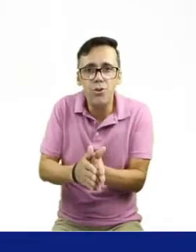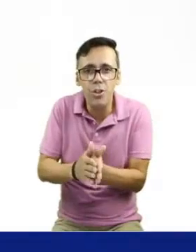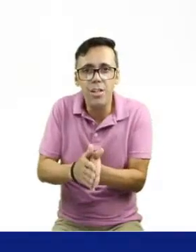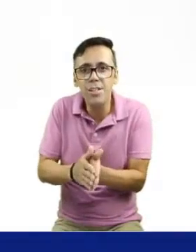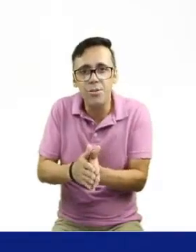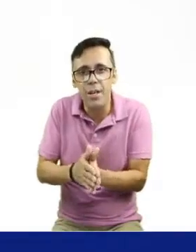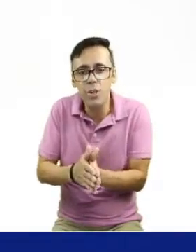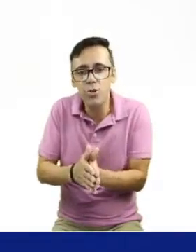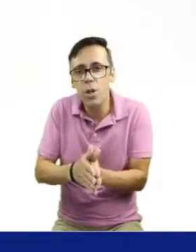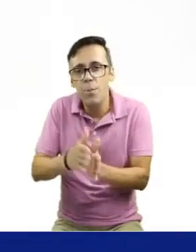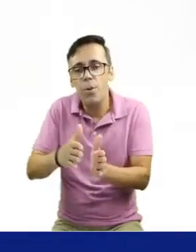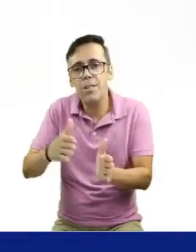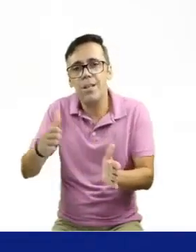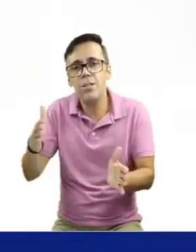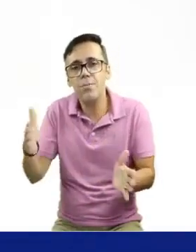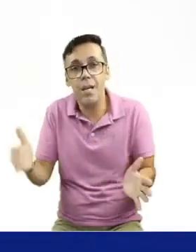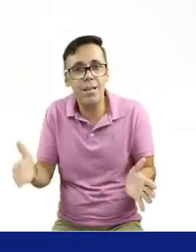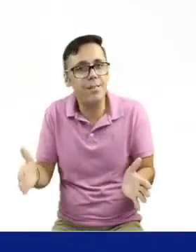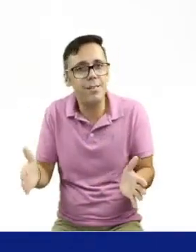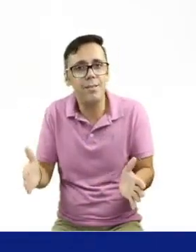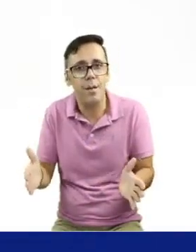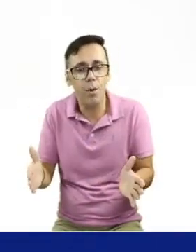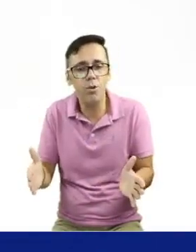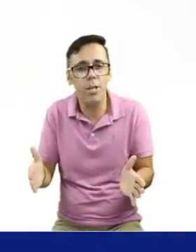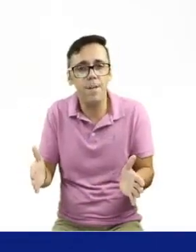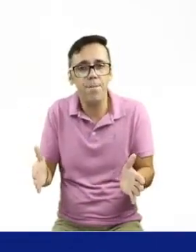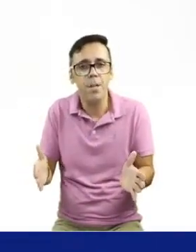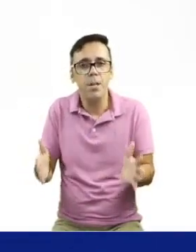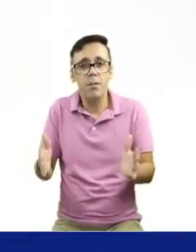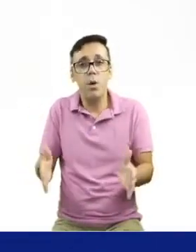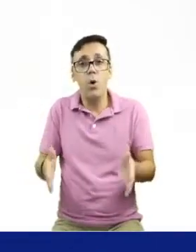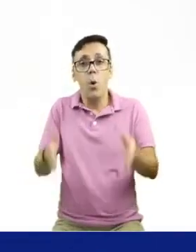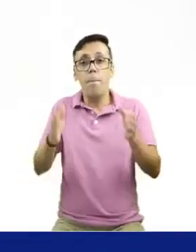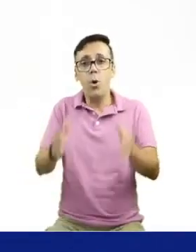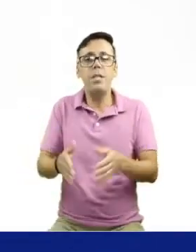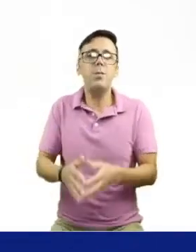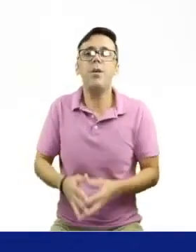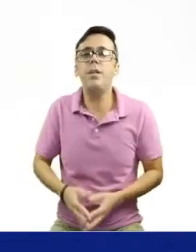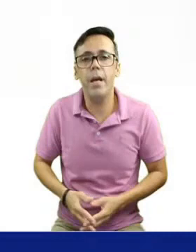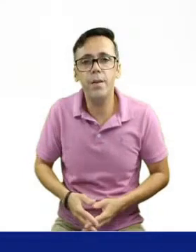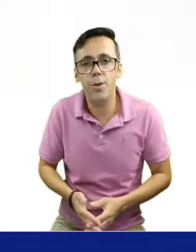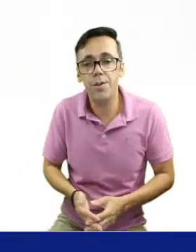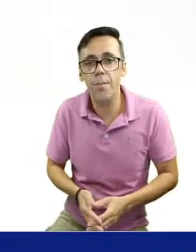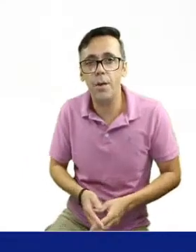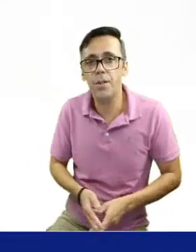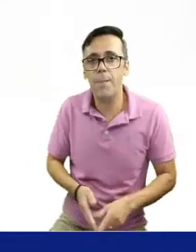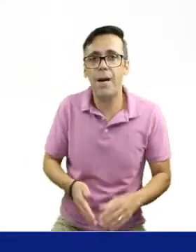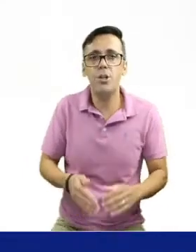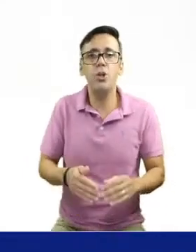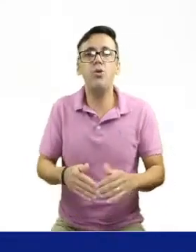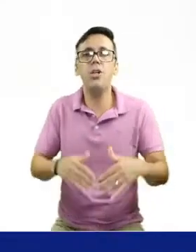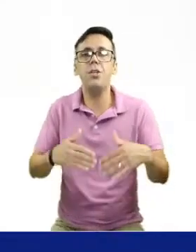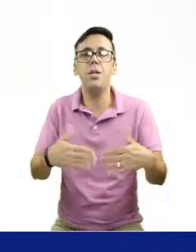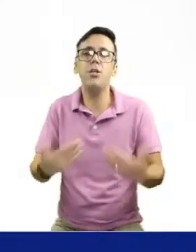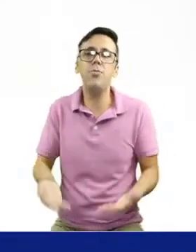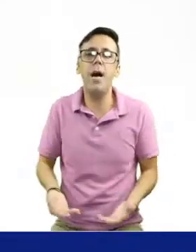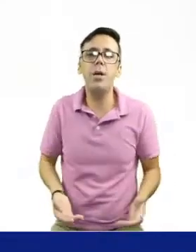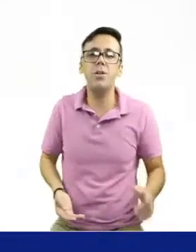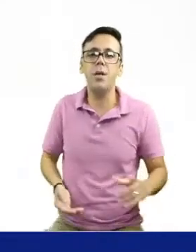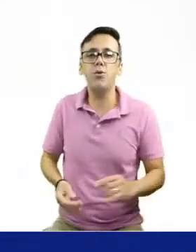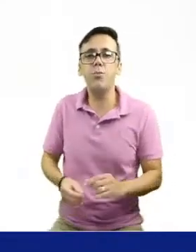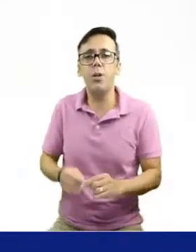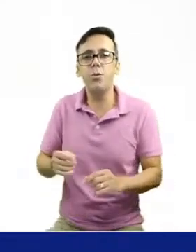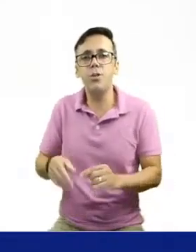pouquíssimos dias não é isso pode ser de meses bom gente então a experiência nós sabemos que a partir do dia